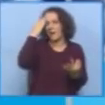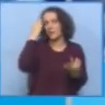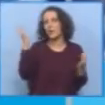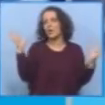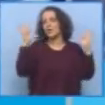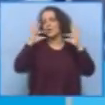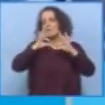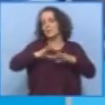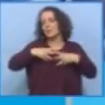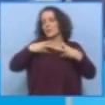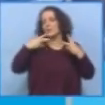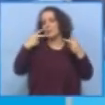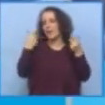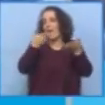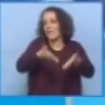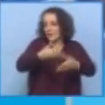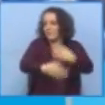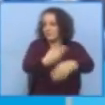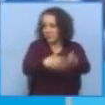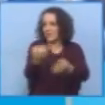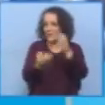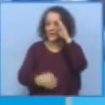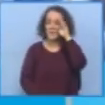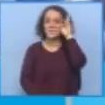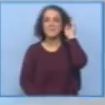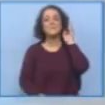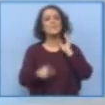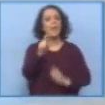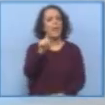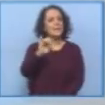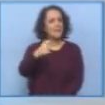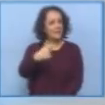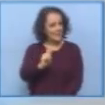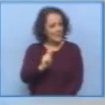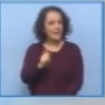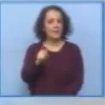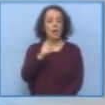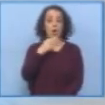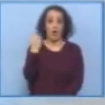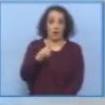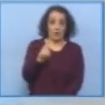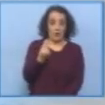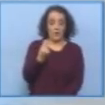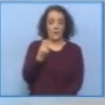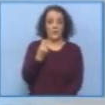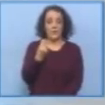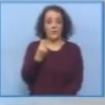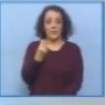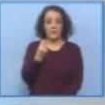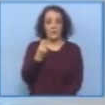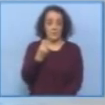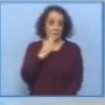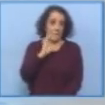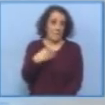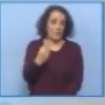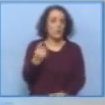meio disto tudo. Claro. Elisete, e a reação dos jovens no